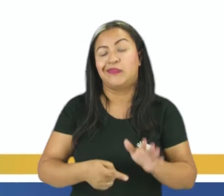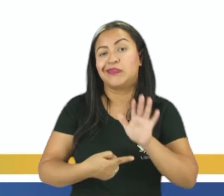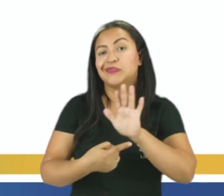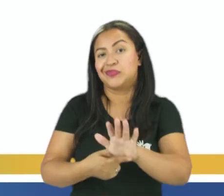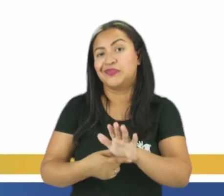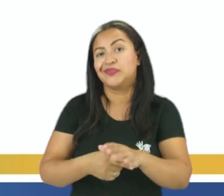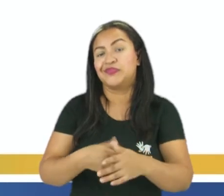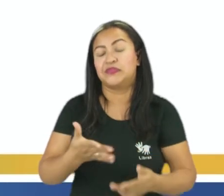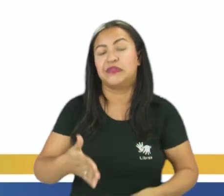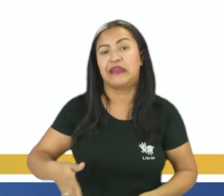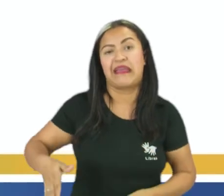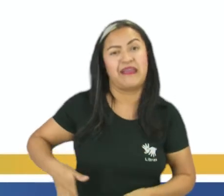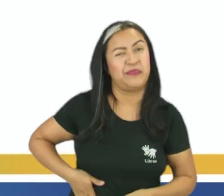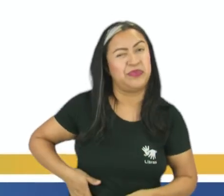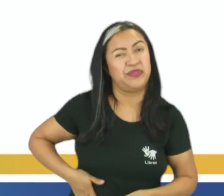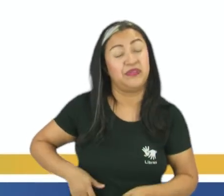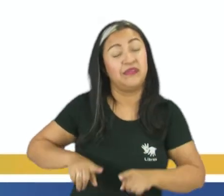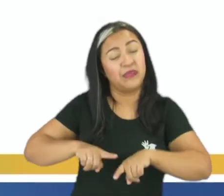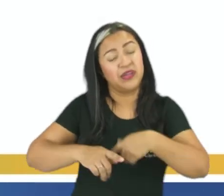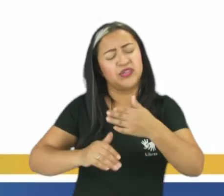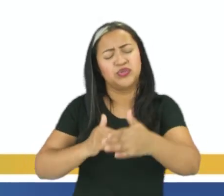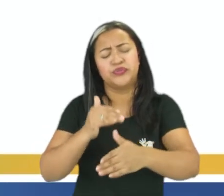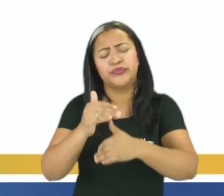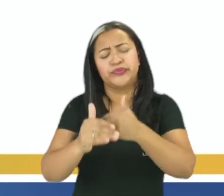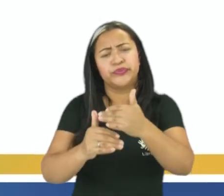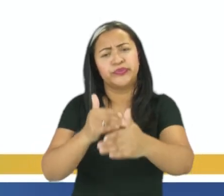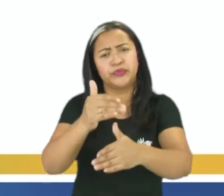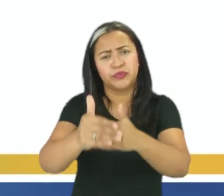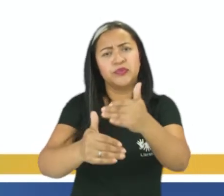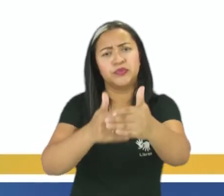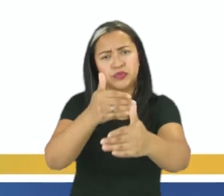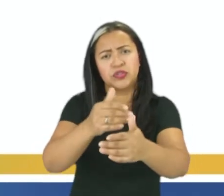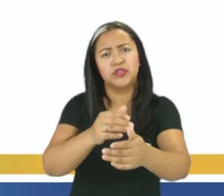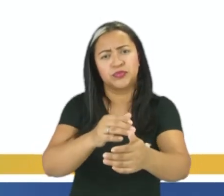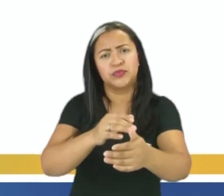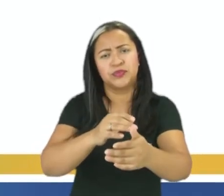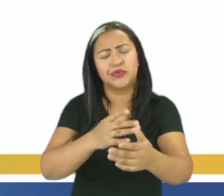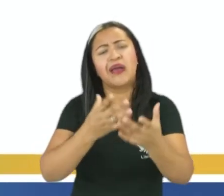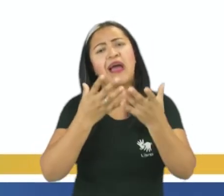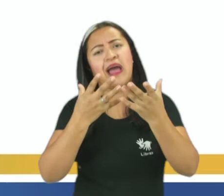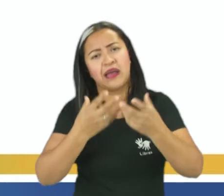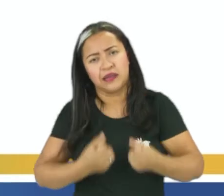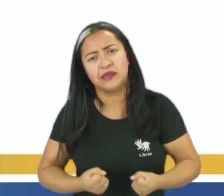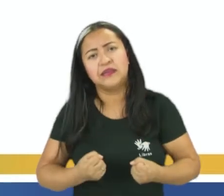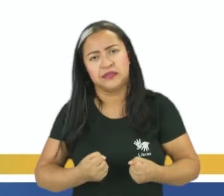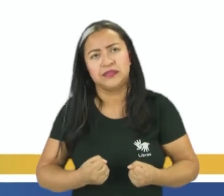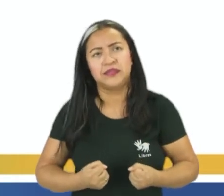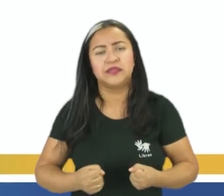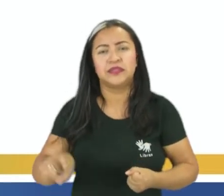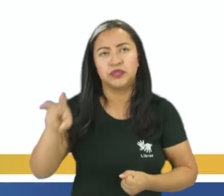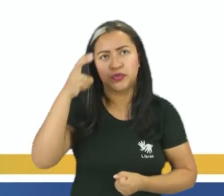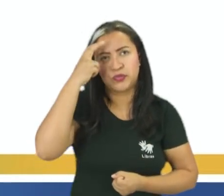aí a ser aceitada pela população, e aí a gente tem os instrumentos, né, que remetem aí a essa